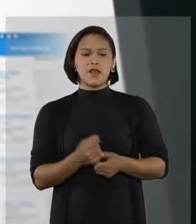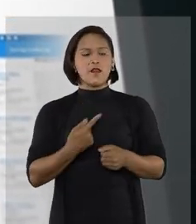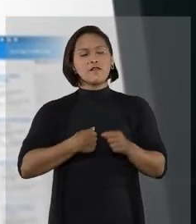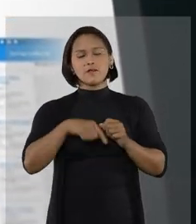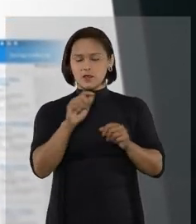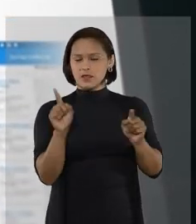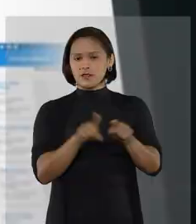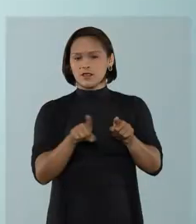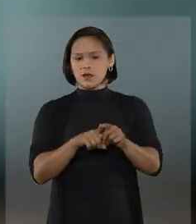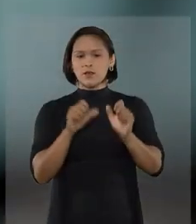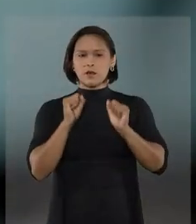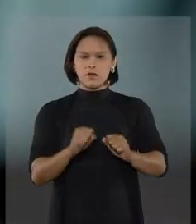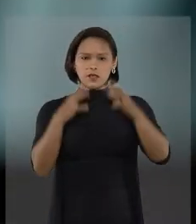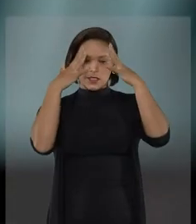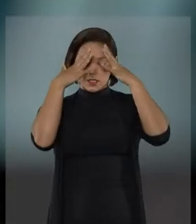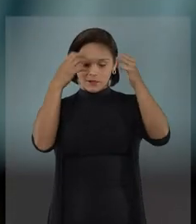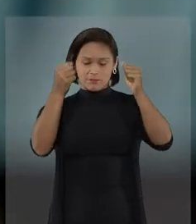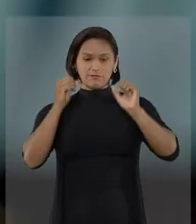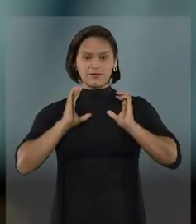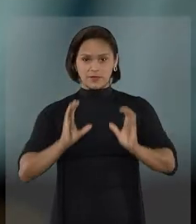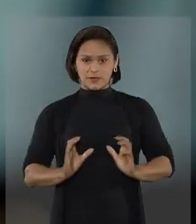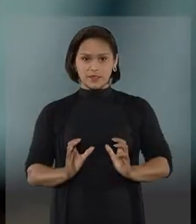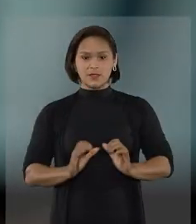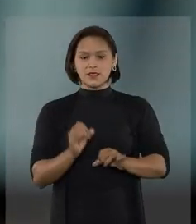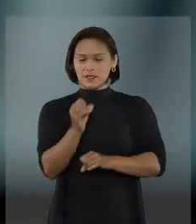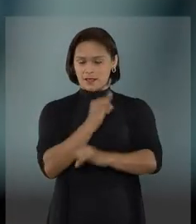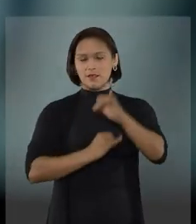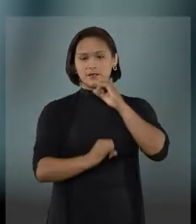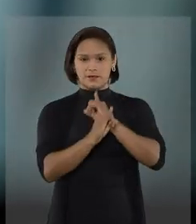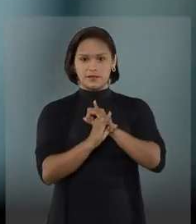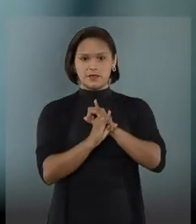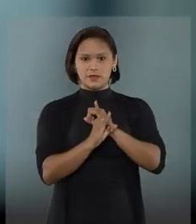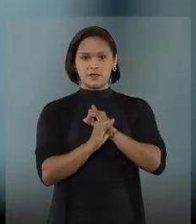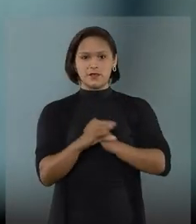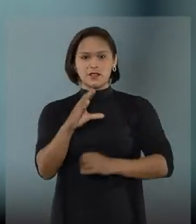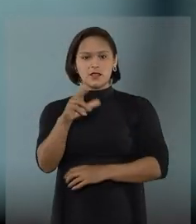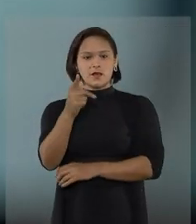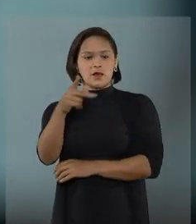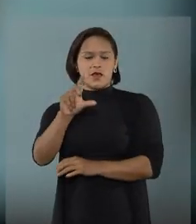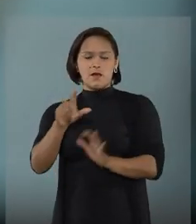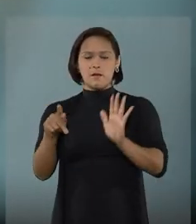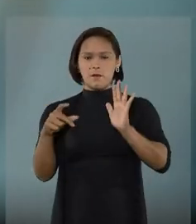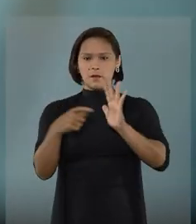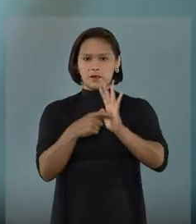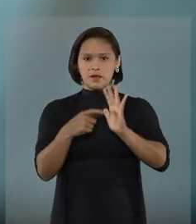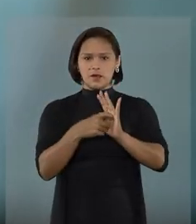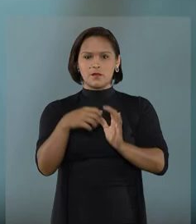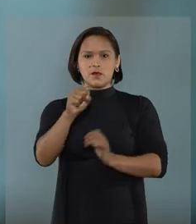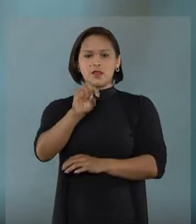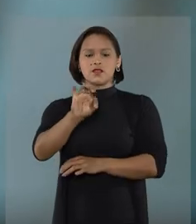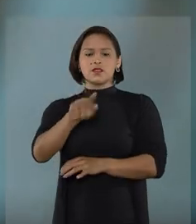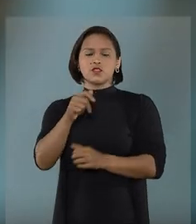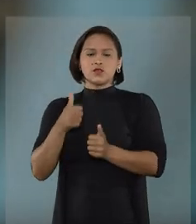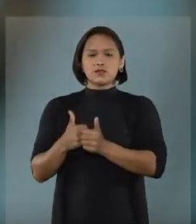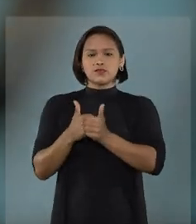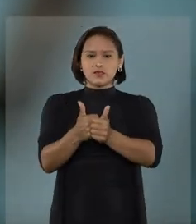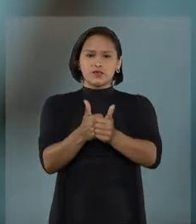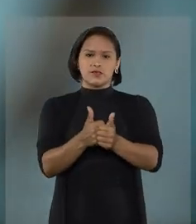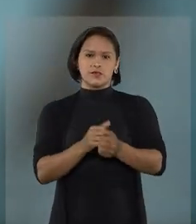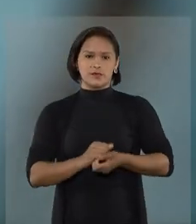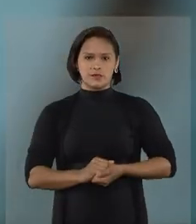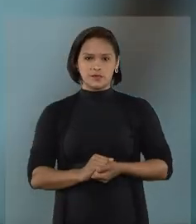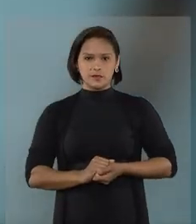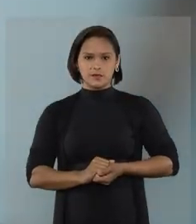segurança e rapidez. Faça parte você também do Tribunal da Cidadania na era virtual. CPE Mobile.